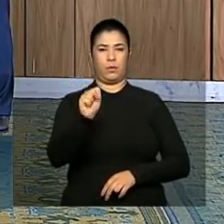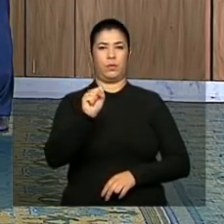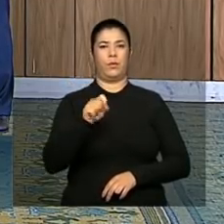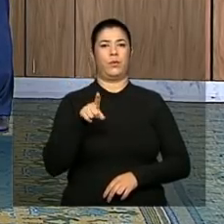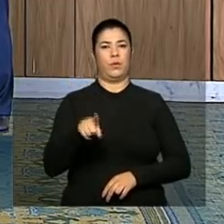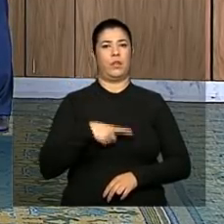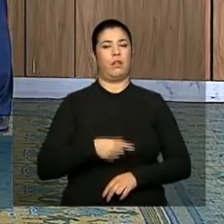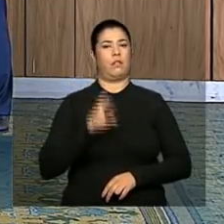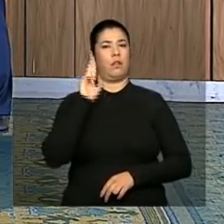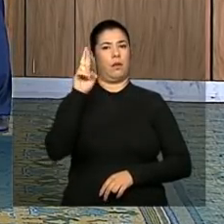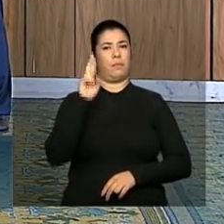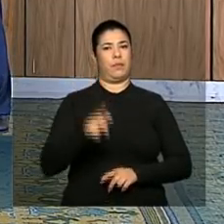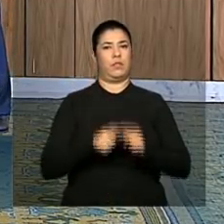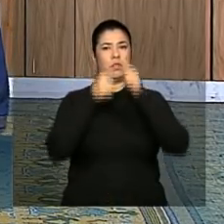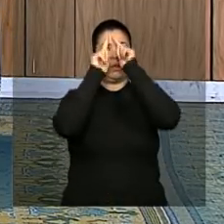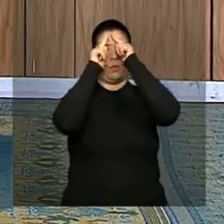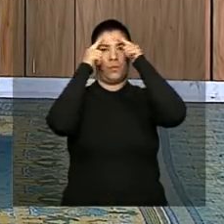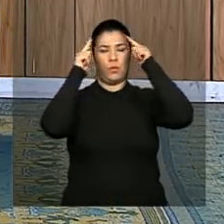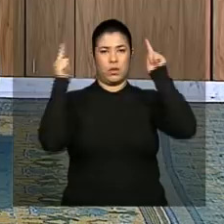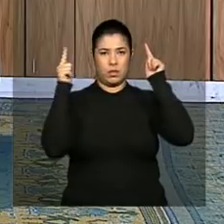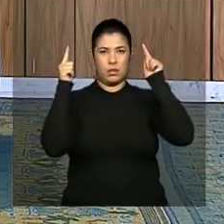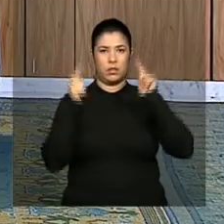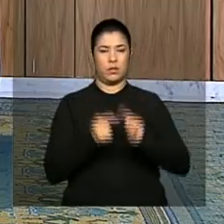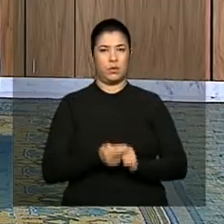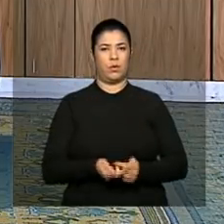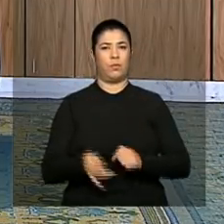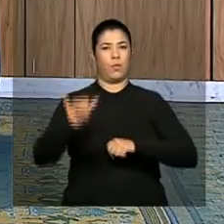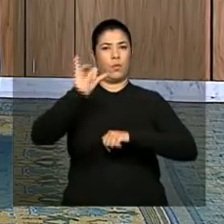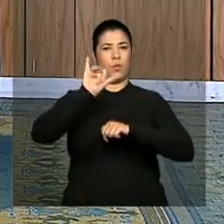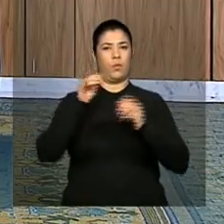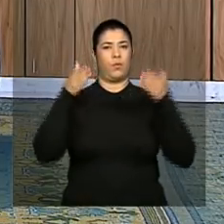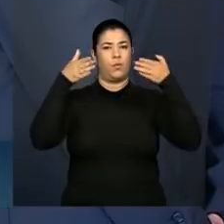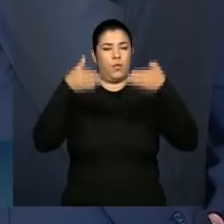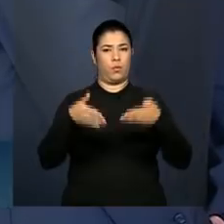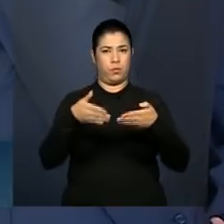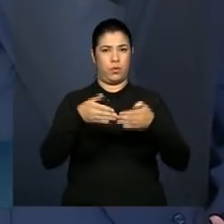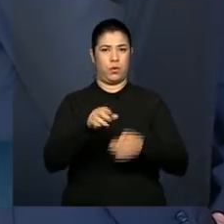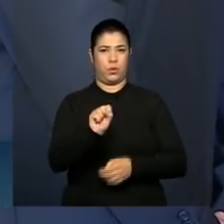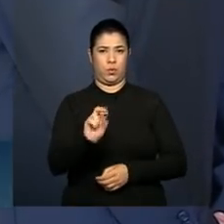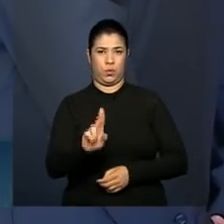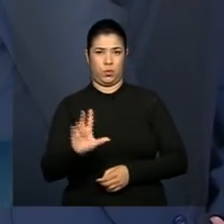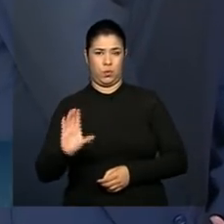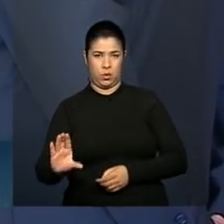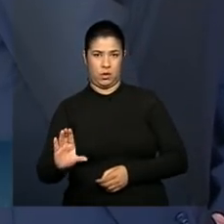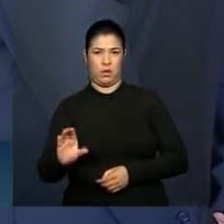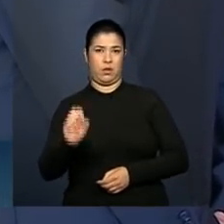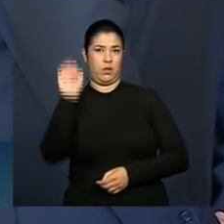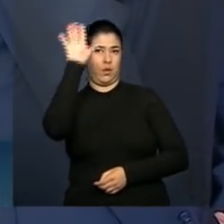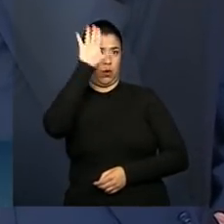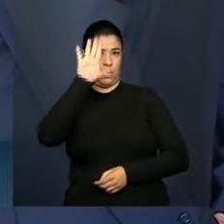da Grécia, que está localizada no sudeste da Europa, na área dos Balcãs.